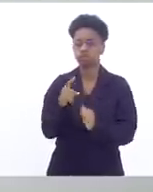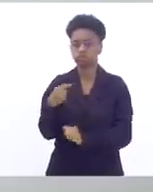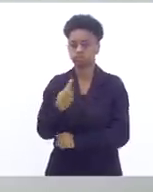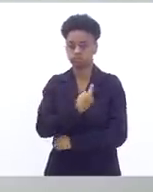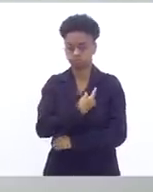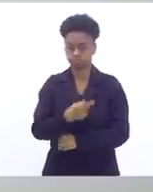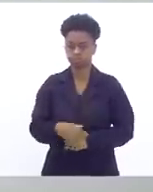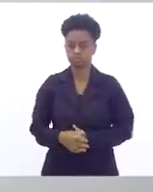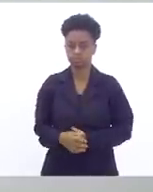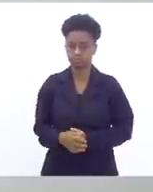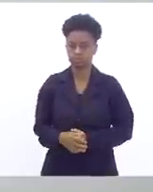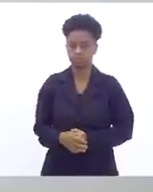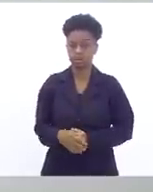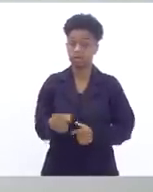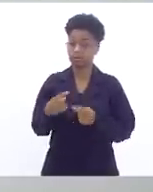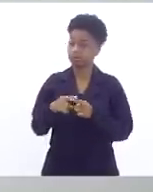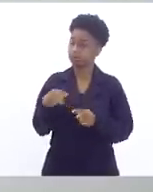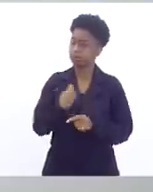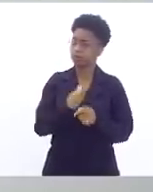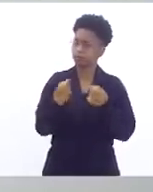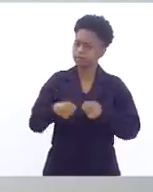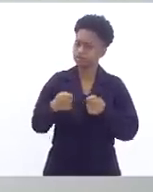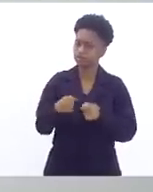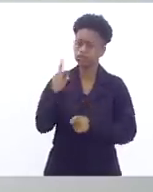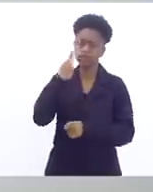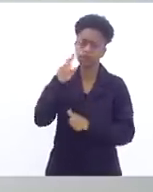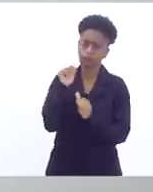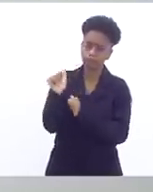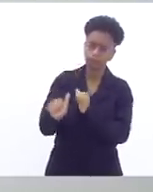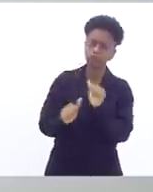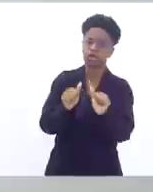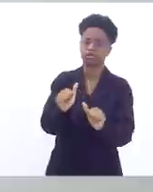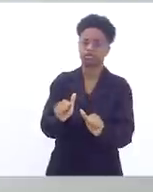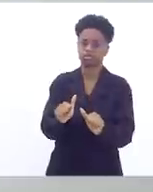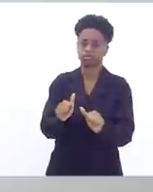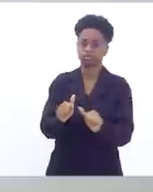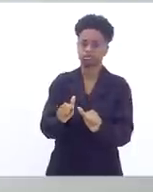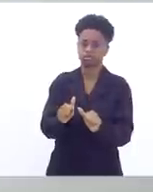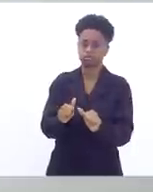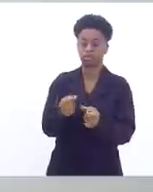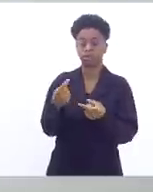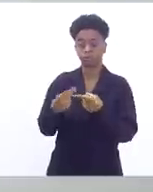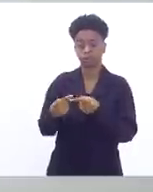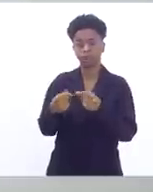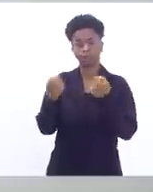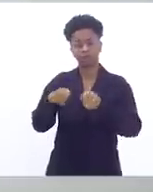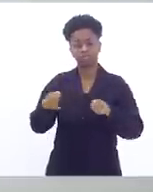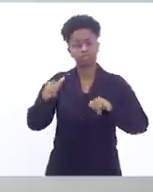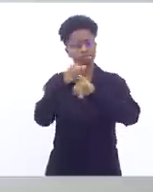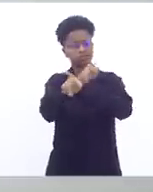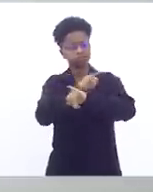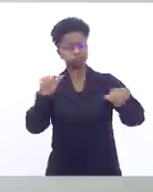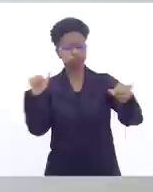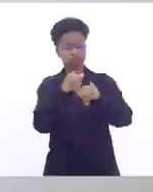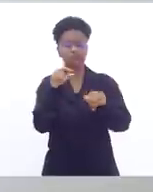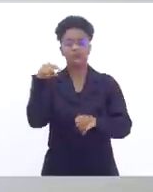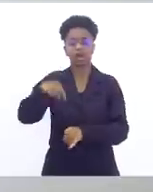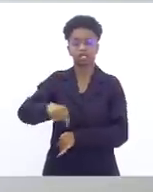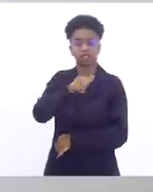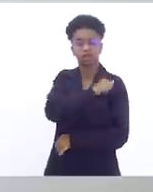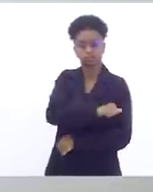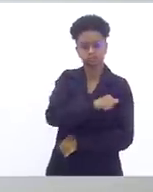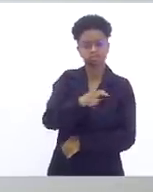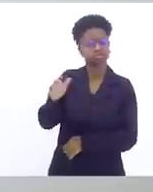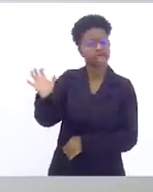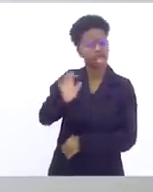de que nós precisamos mudar essa história dentro do parque federativo uma bandeira tem que ser levantar porque o Estado do Rio de Janeiro é